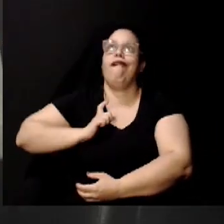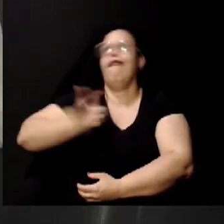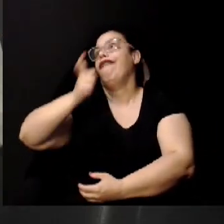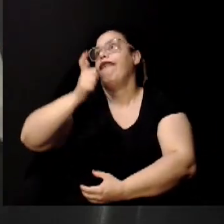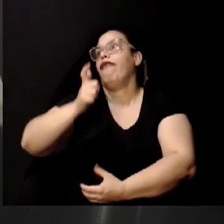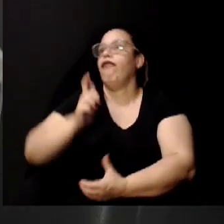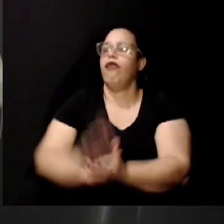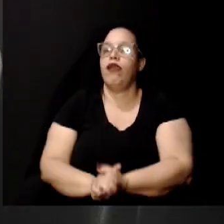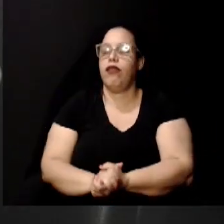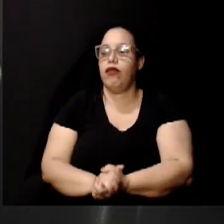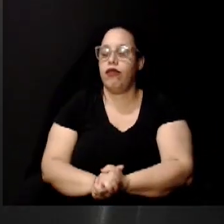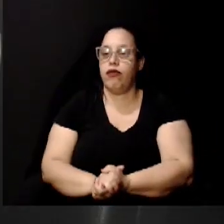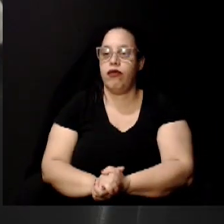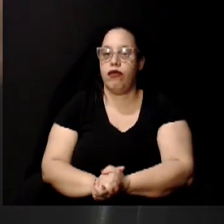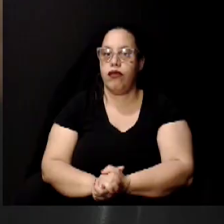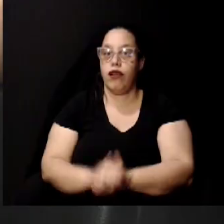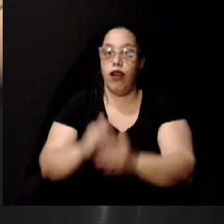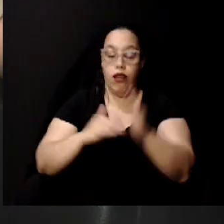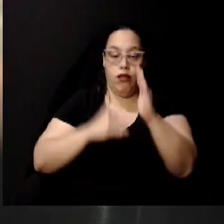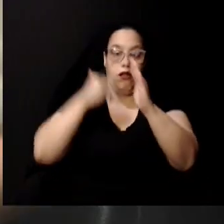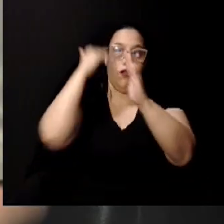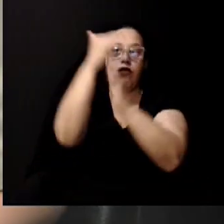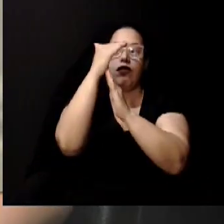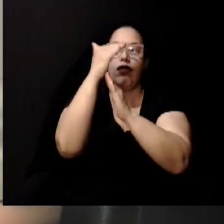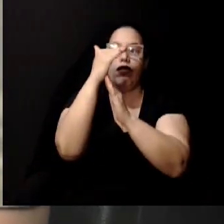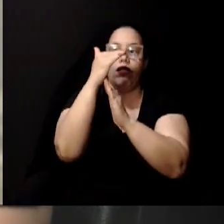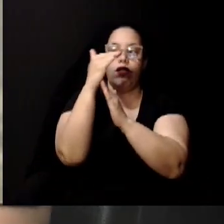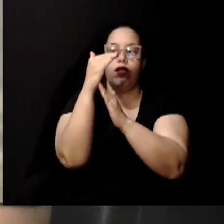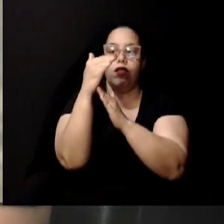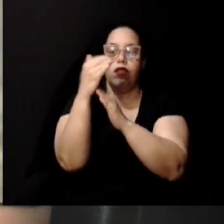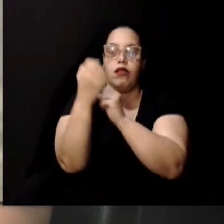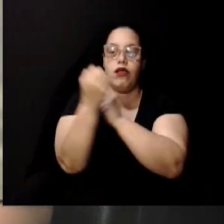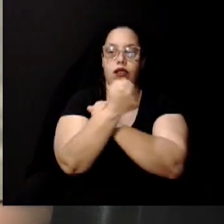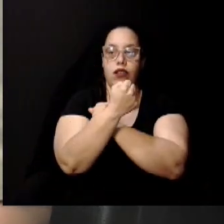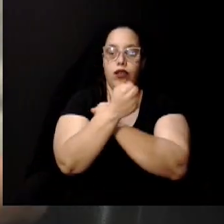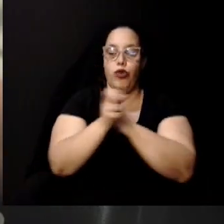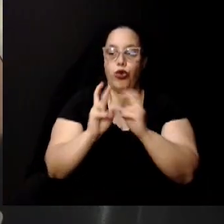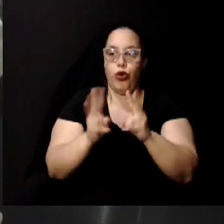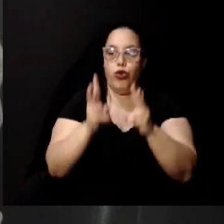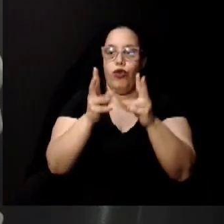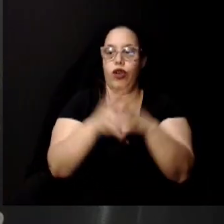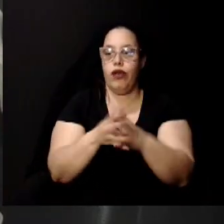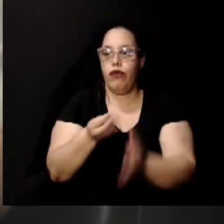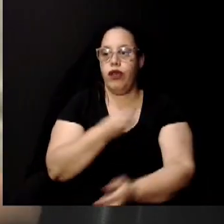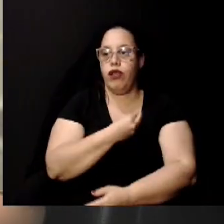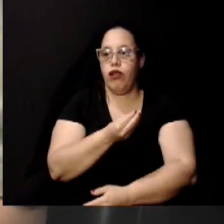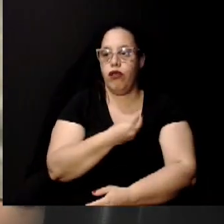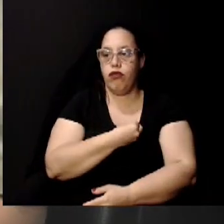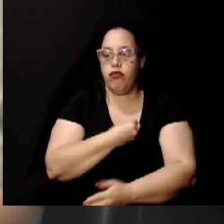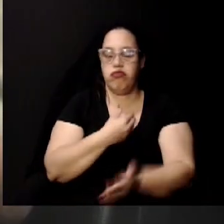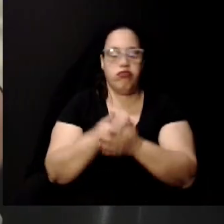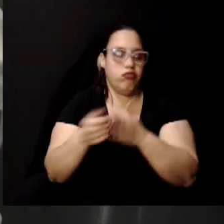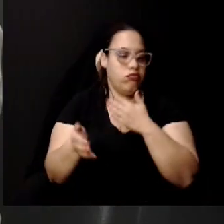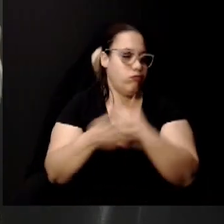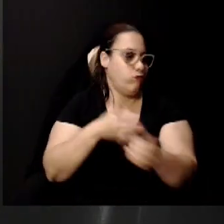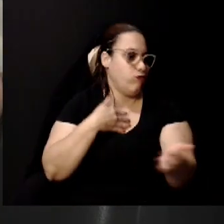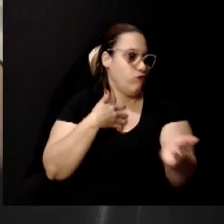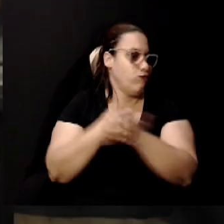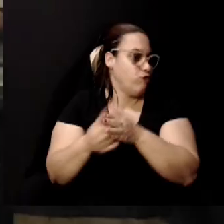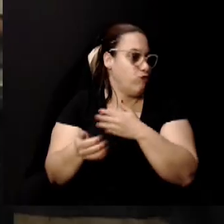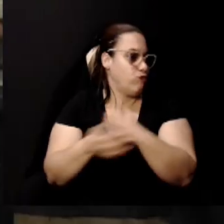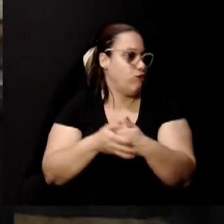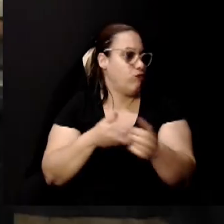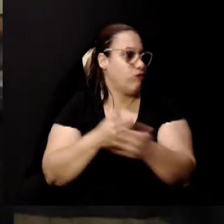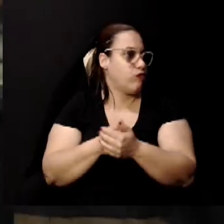colocam acima, inclusive, da preservação da espécie. Nenhuma outra espécie conspira contra